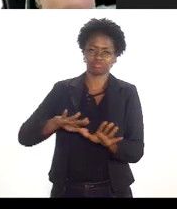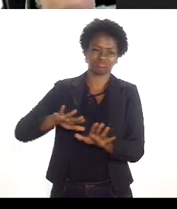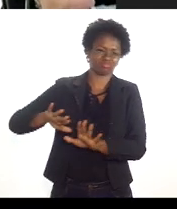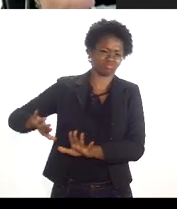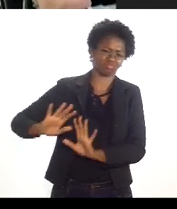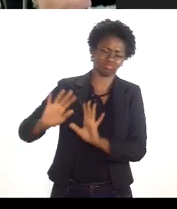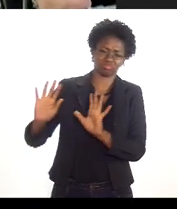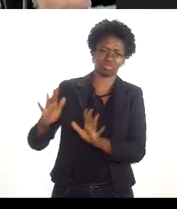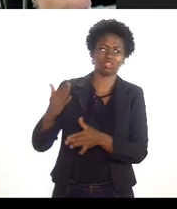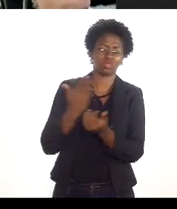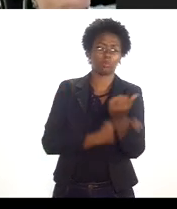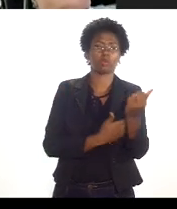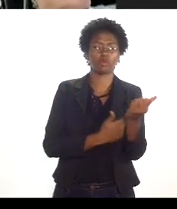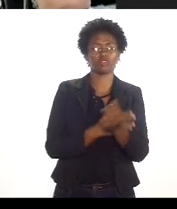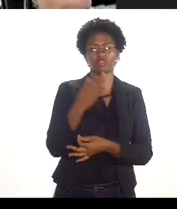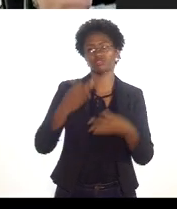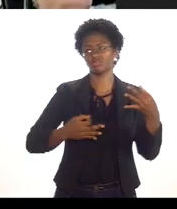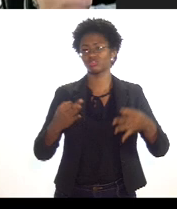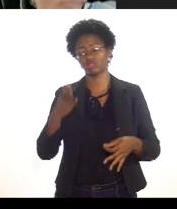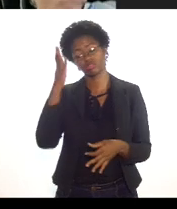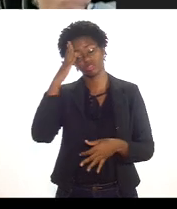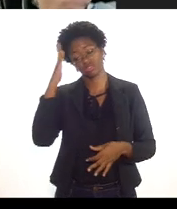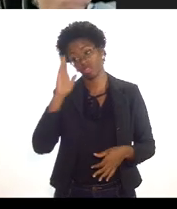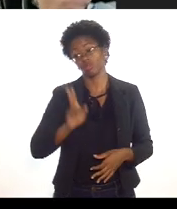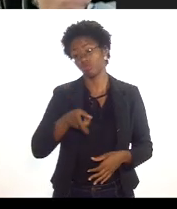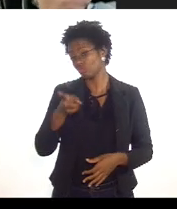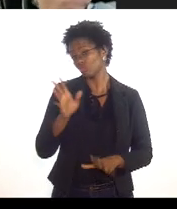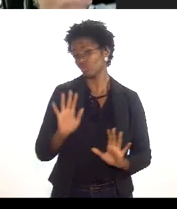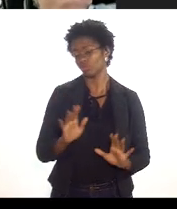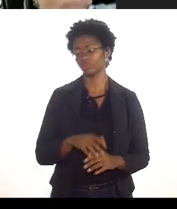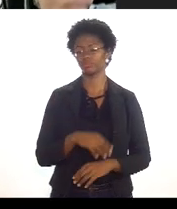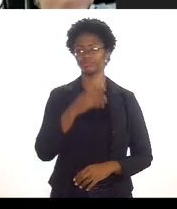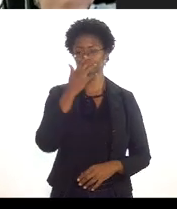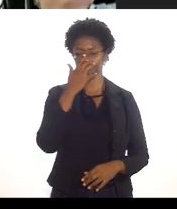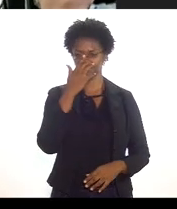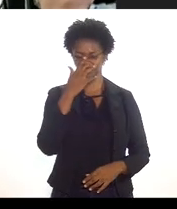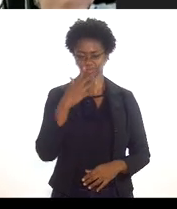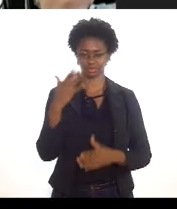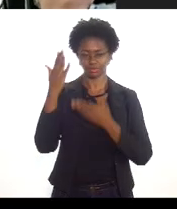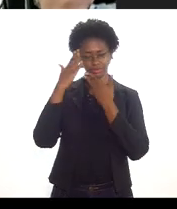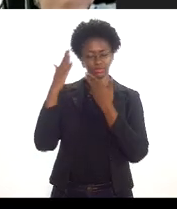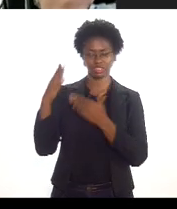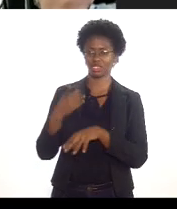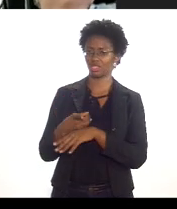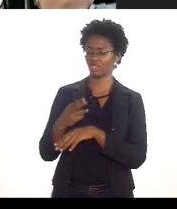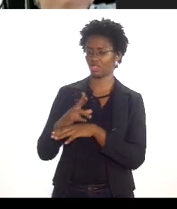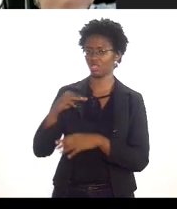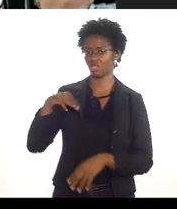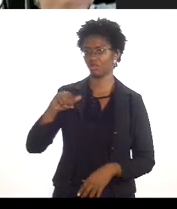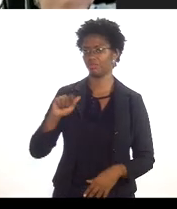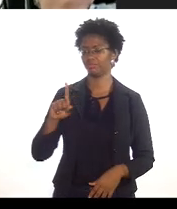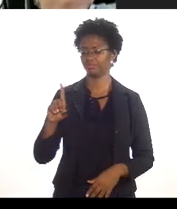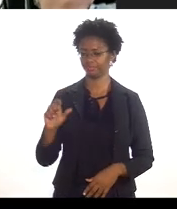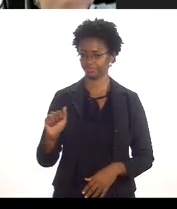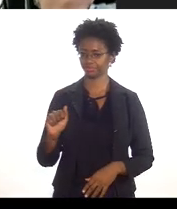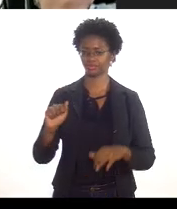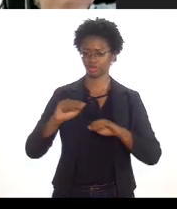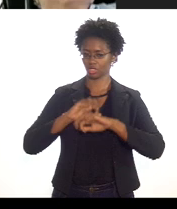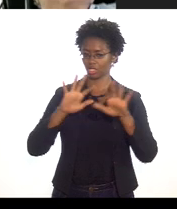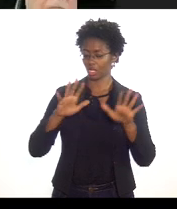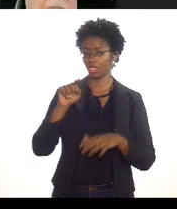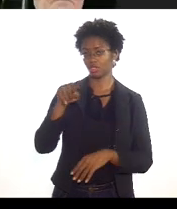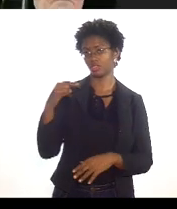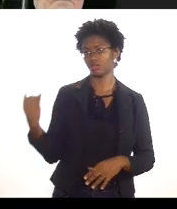esse processo na justiça, só sei que lá se encontra. Obrigado, doutora Magra. Foi muito esclarecedor, foi